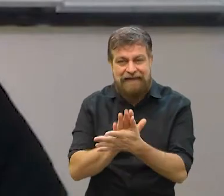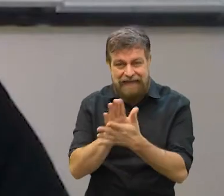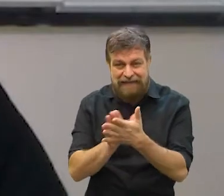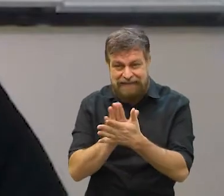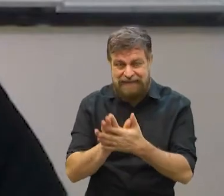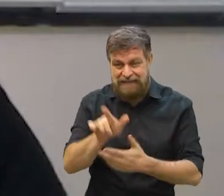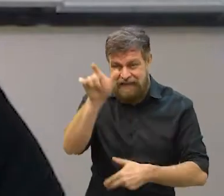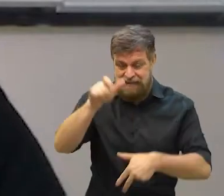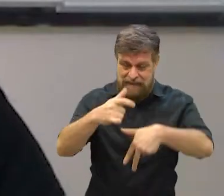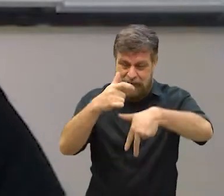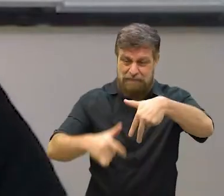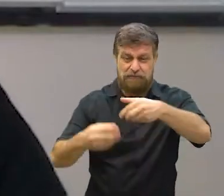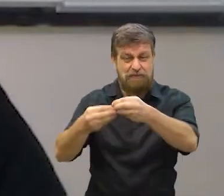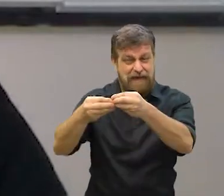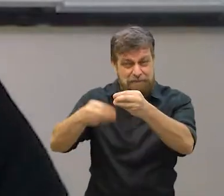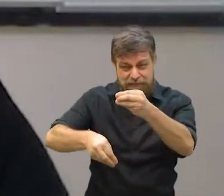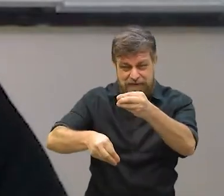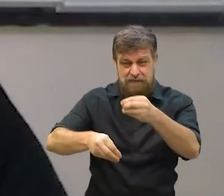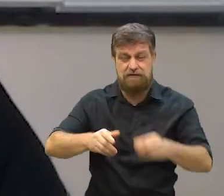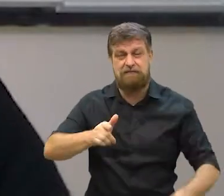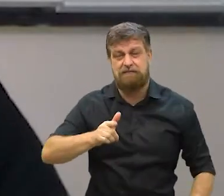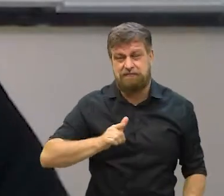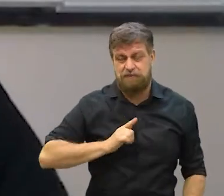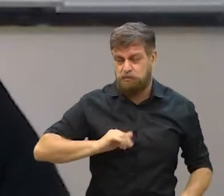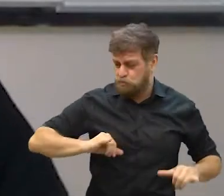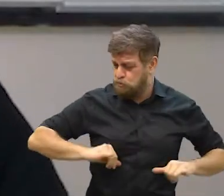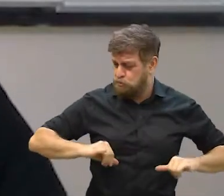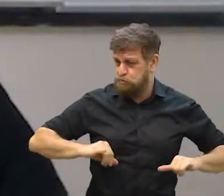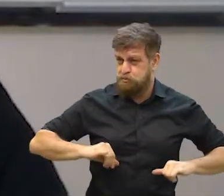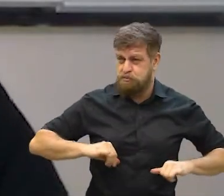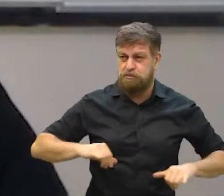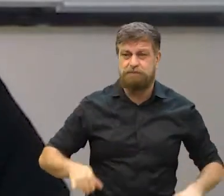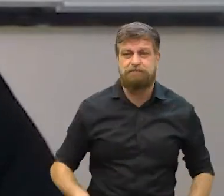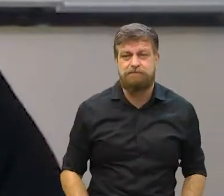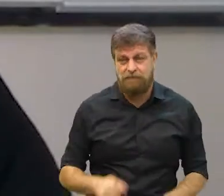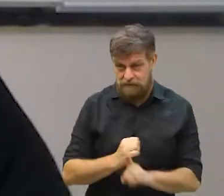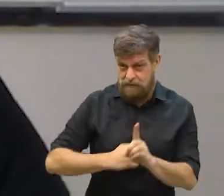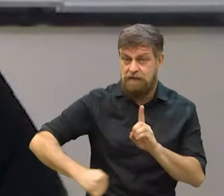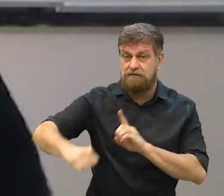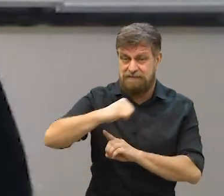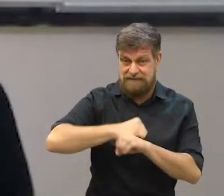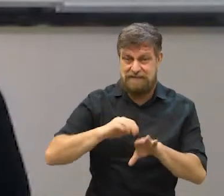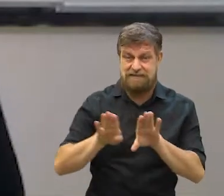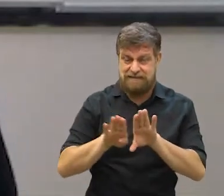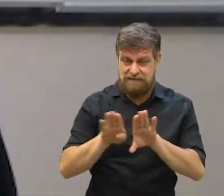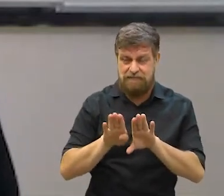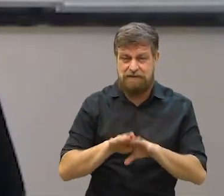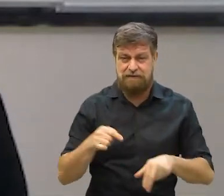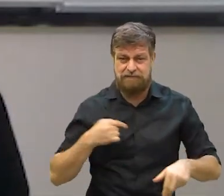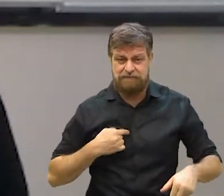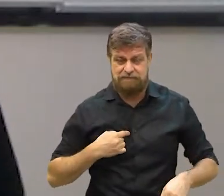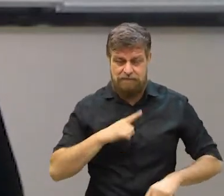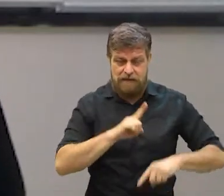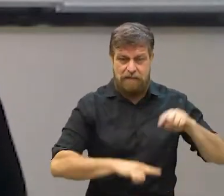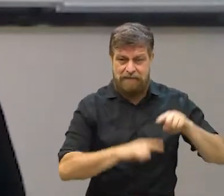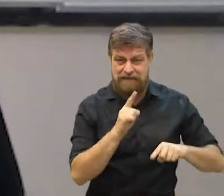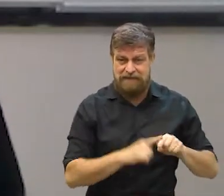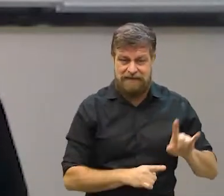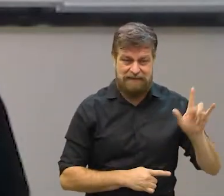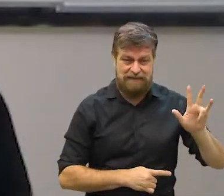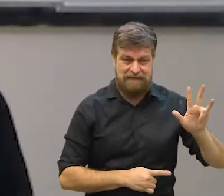grande prejuízo para o indivíduo e para a própria sociedade. Entre os canabinoides, os